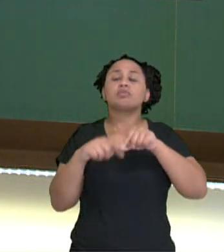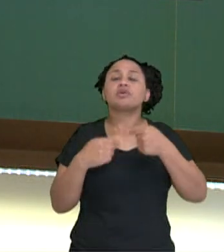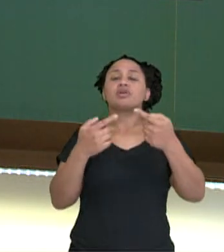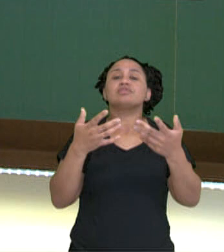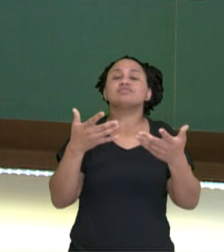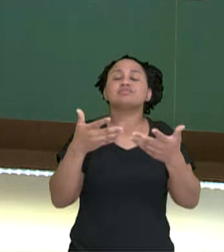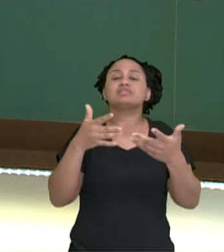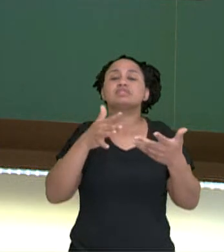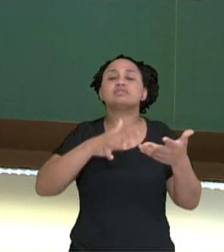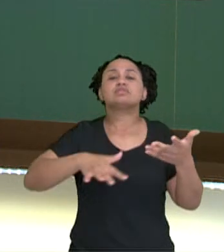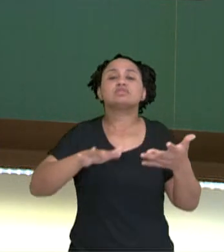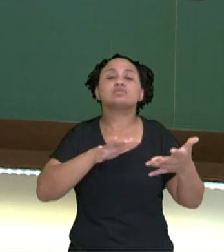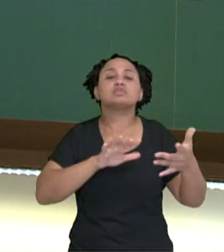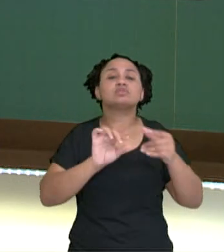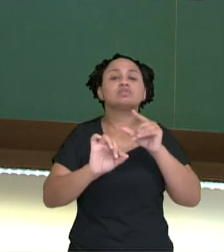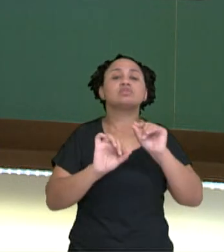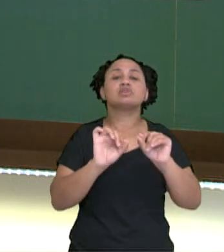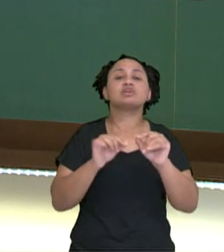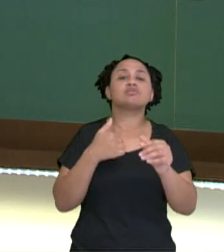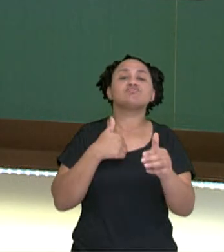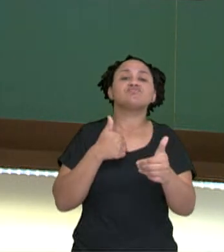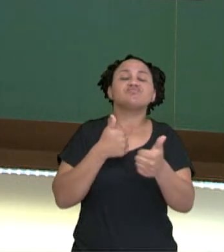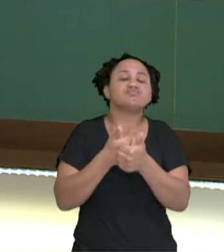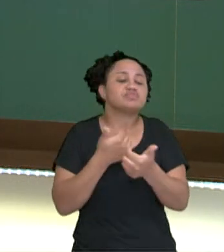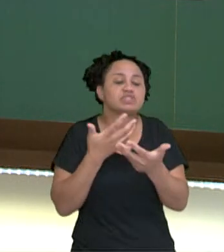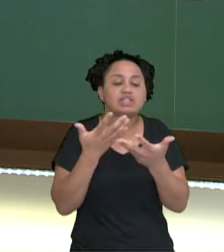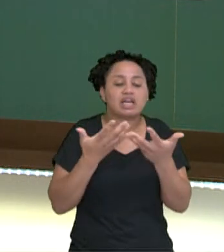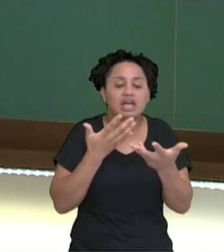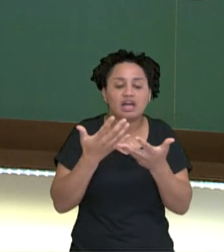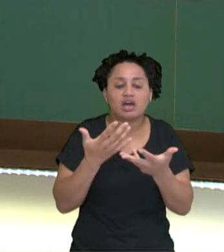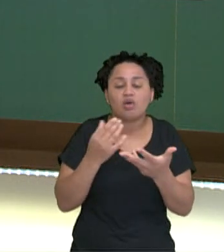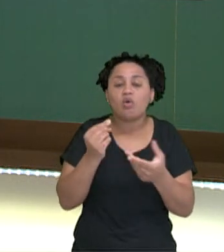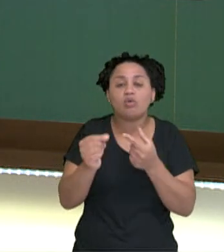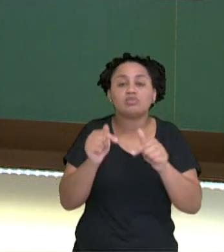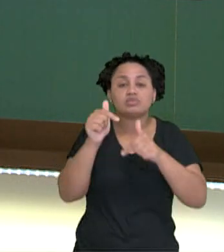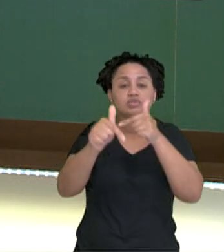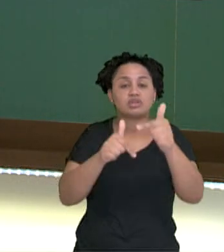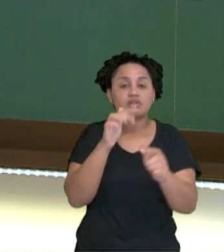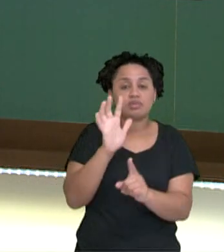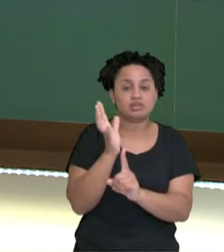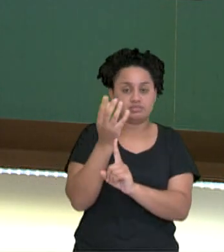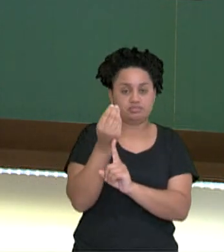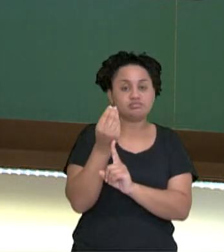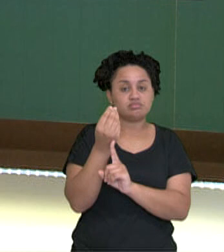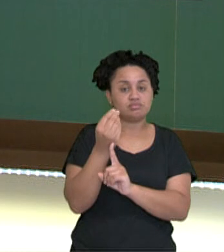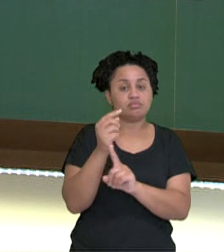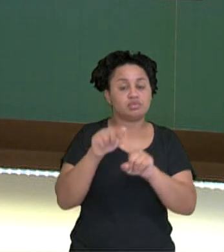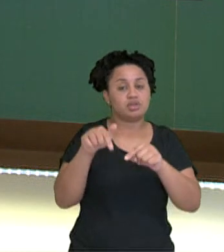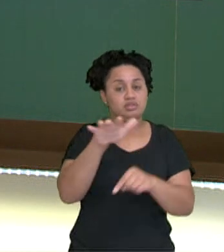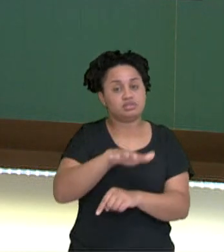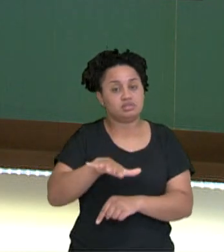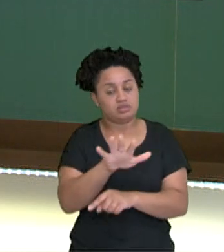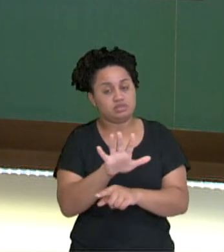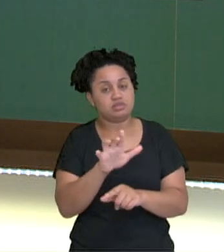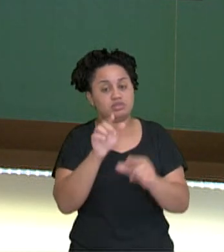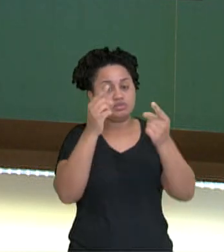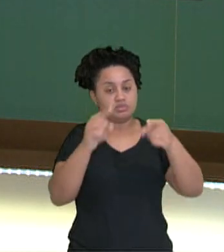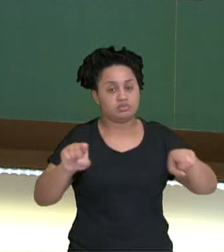vezes, aproximação com a ideia do trabalho artístico. No caso dos músicos na Idade